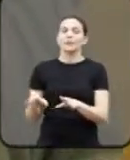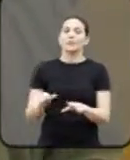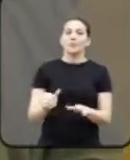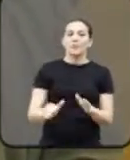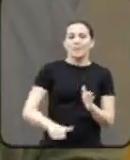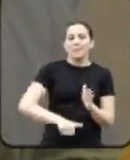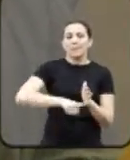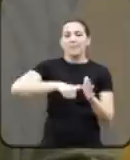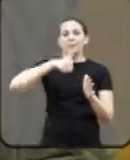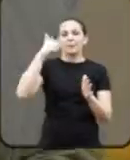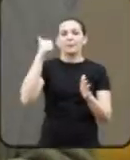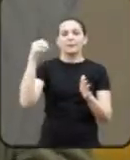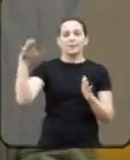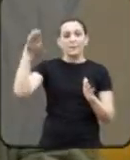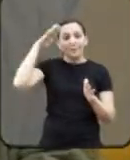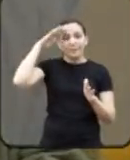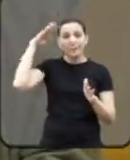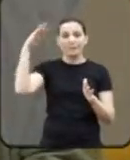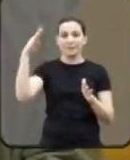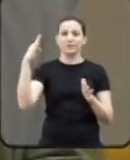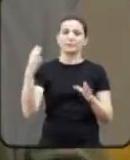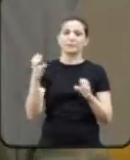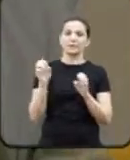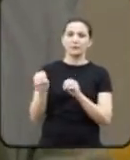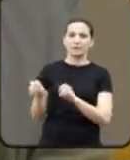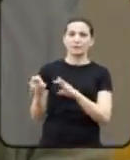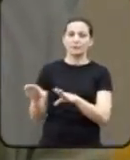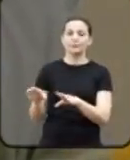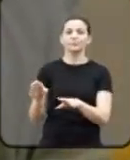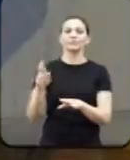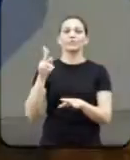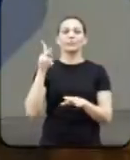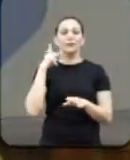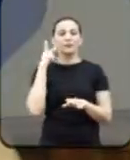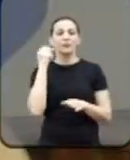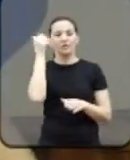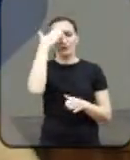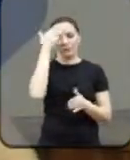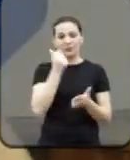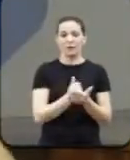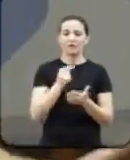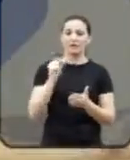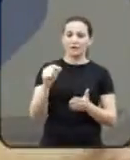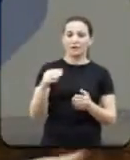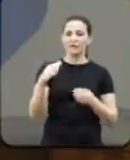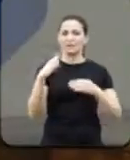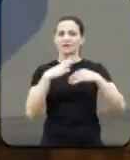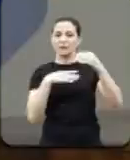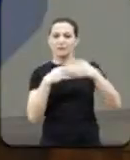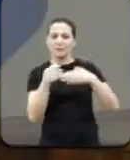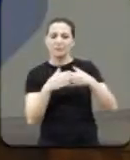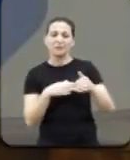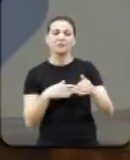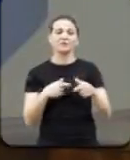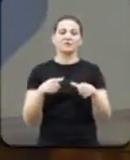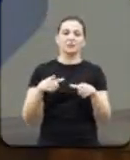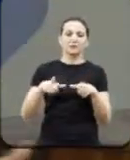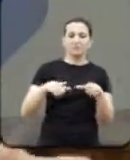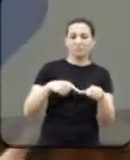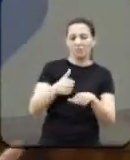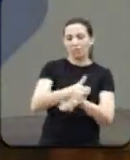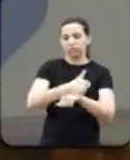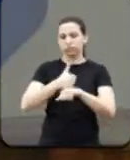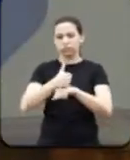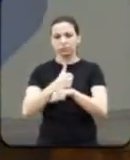é saúde, o carro-chefe tem que ser educação. Nós passamos por uma crise de valores, vereador, acredita nisso, que até na